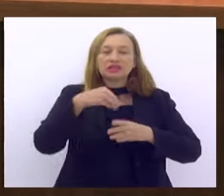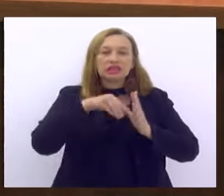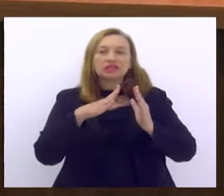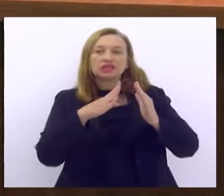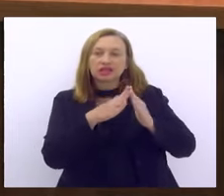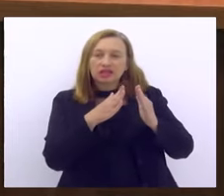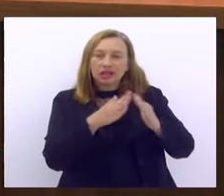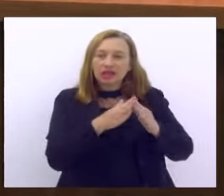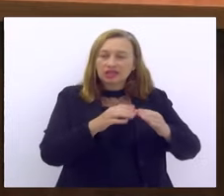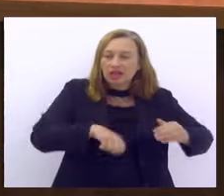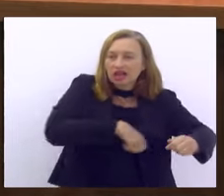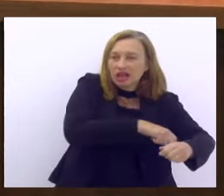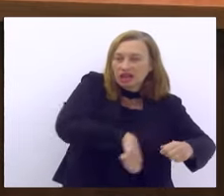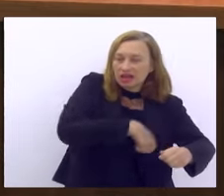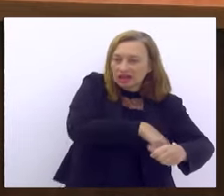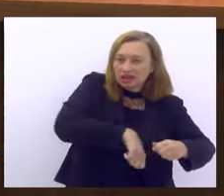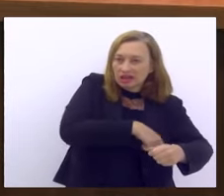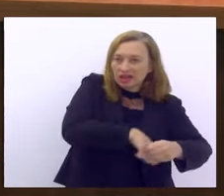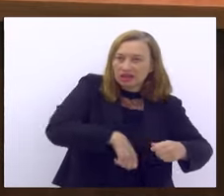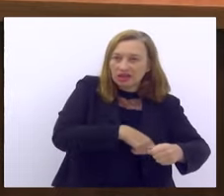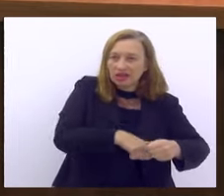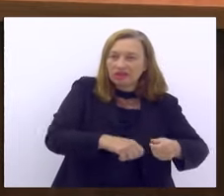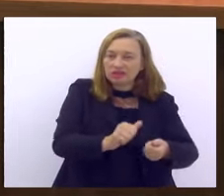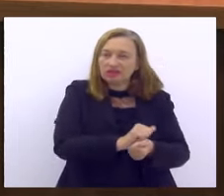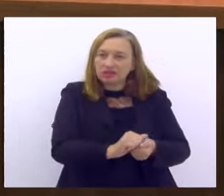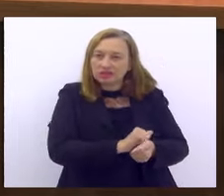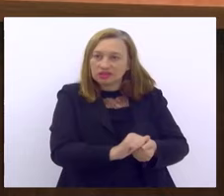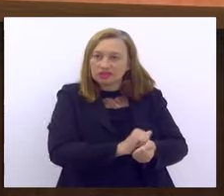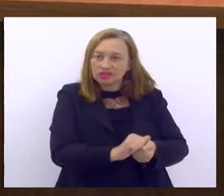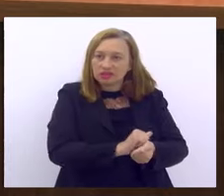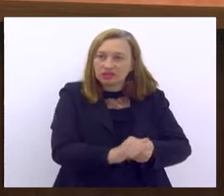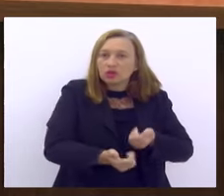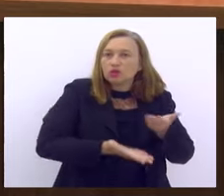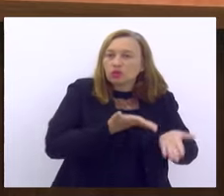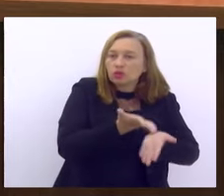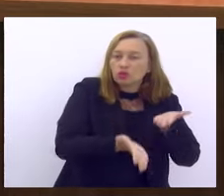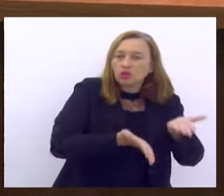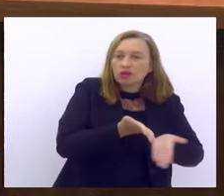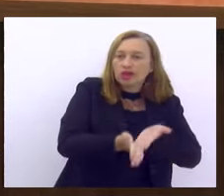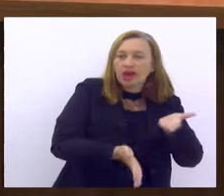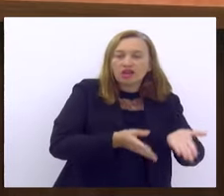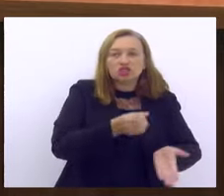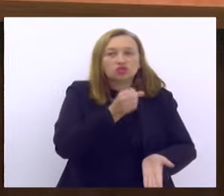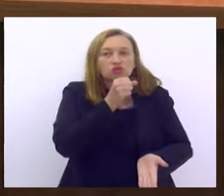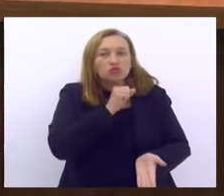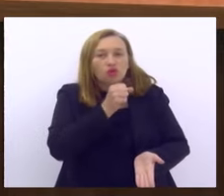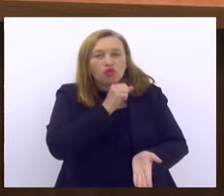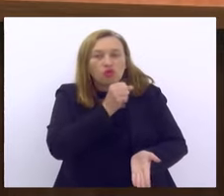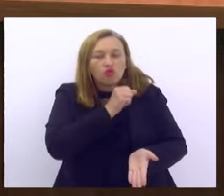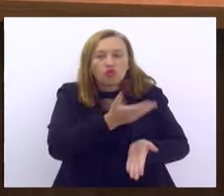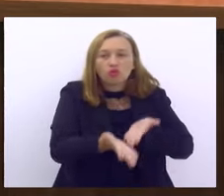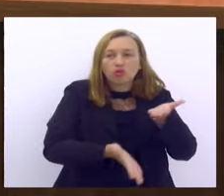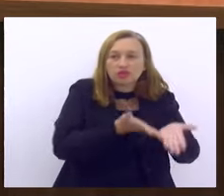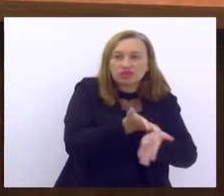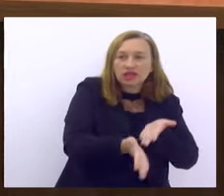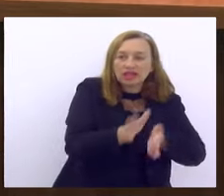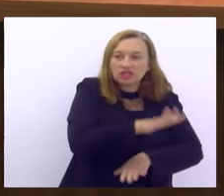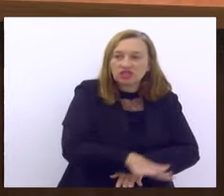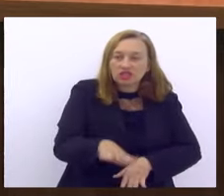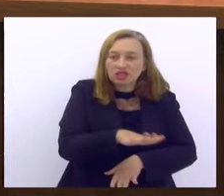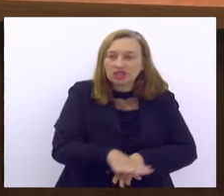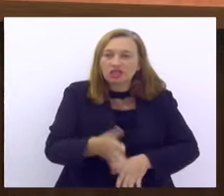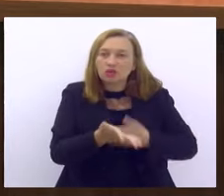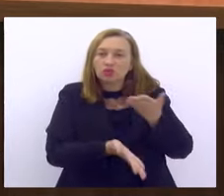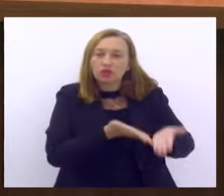como lavar, passar, cozinhar, cuidar de idosos, cuidar das crianças, cuidado da família, ficam a